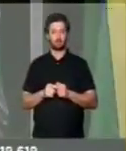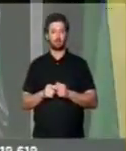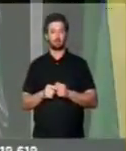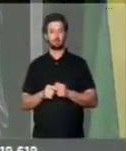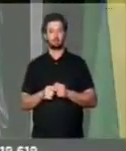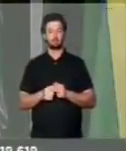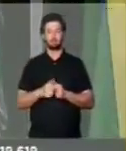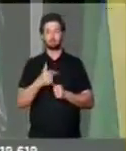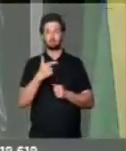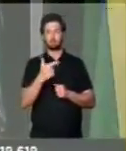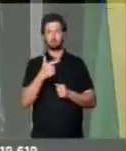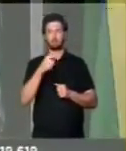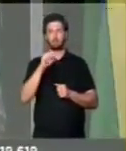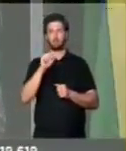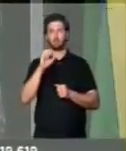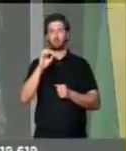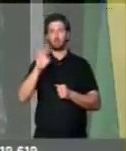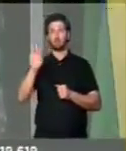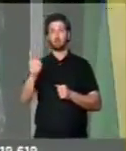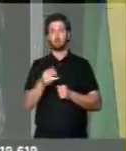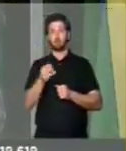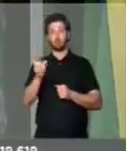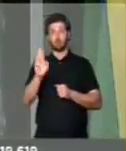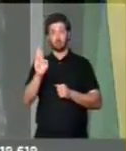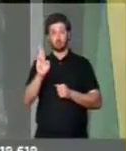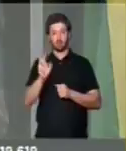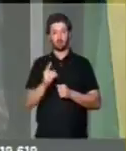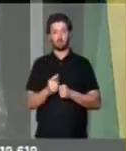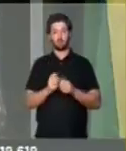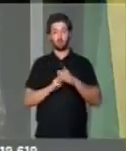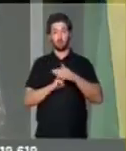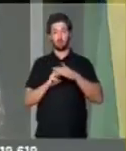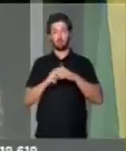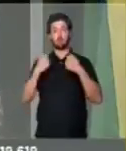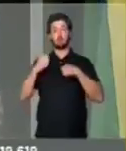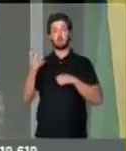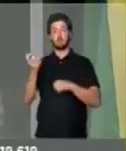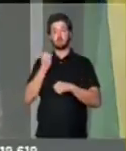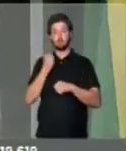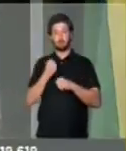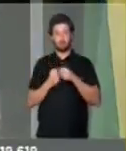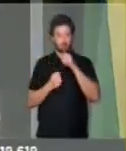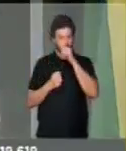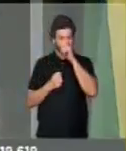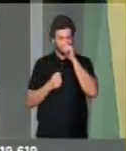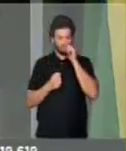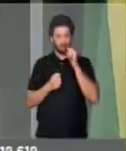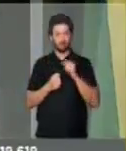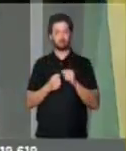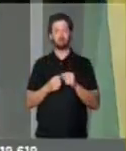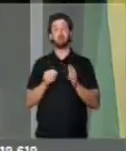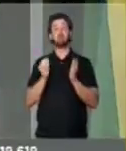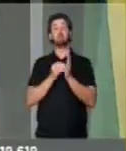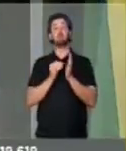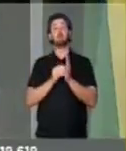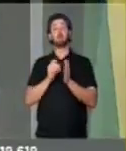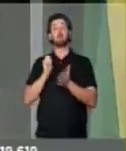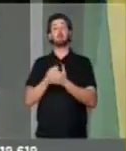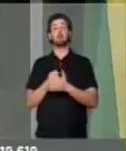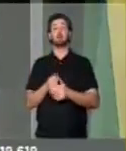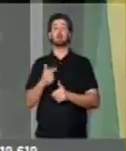de 280 milhões de reais que uma só empresa tinha para receber, ainda resta